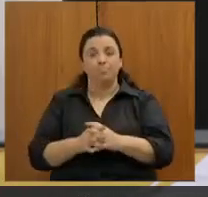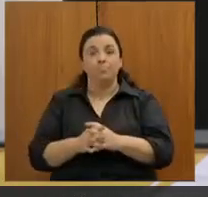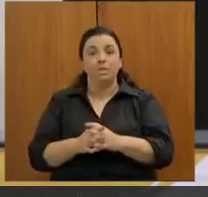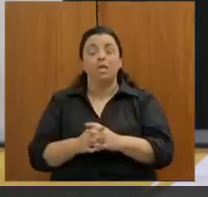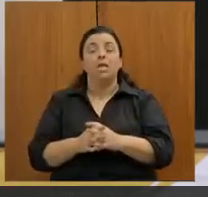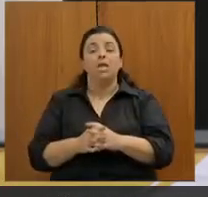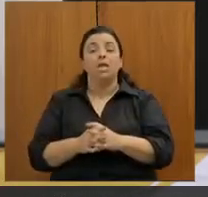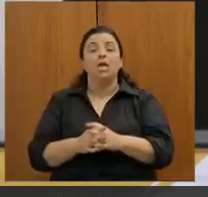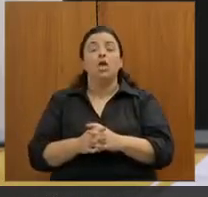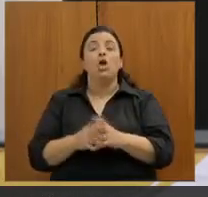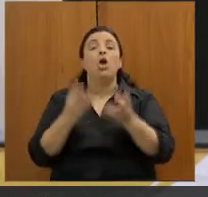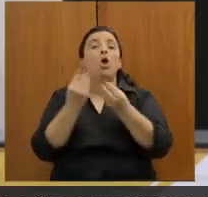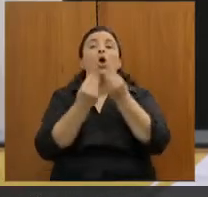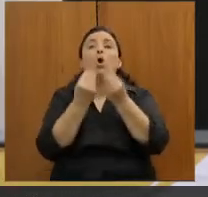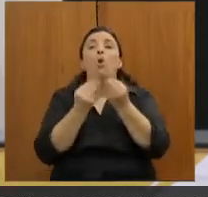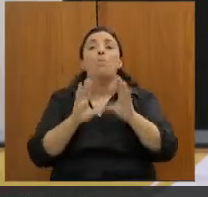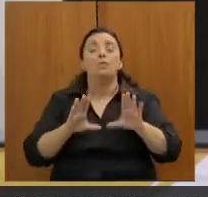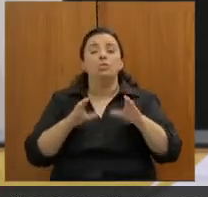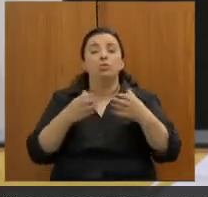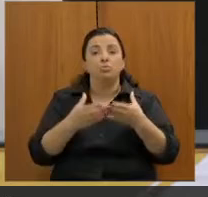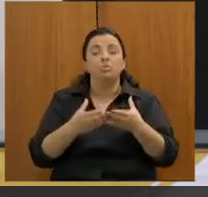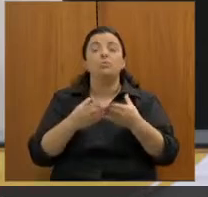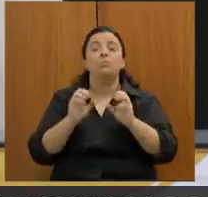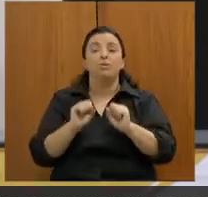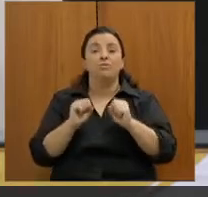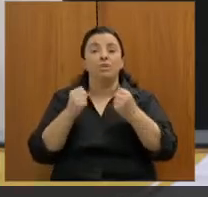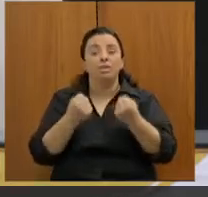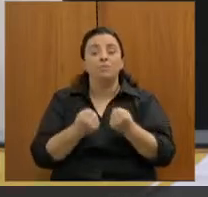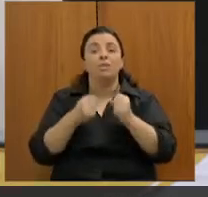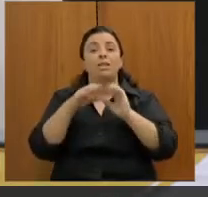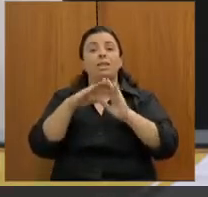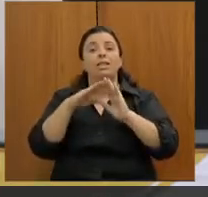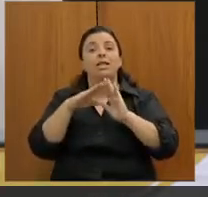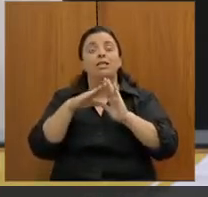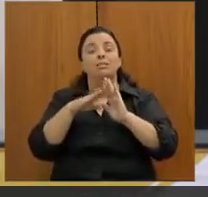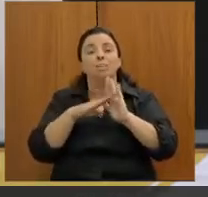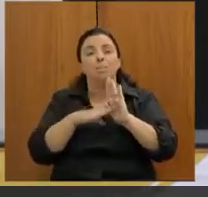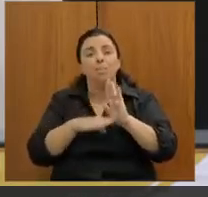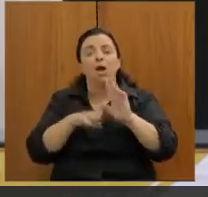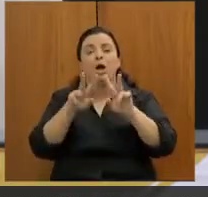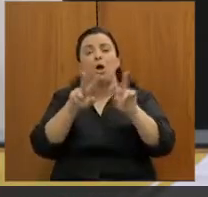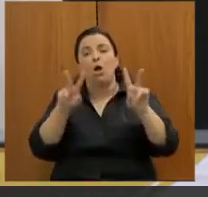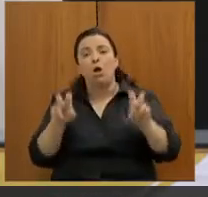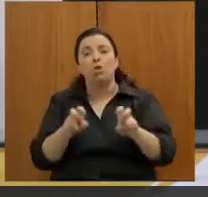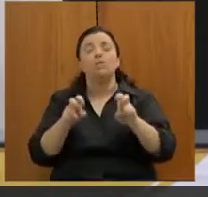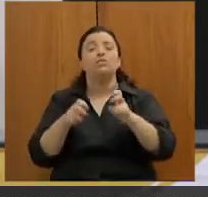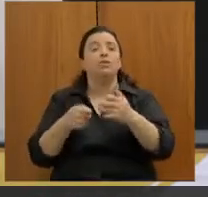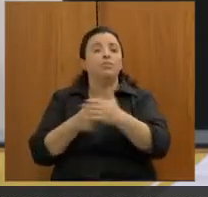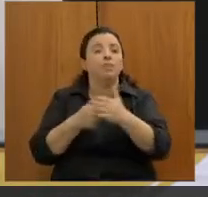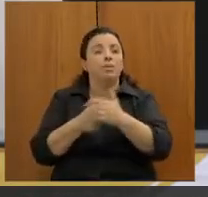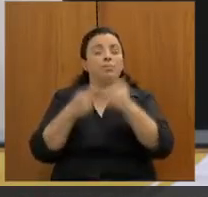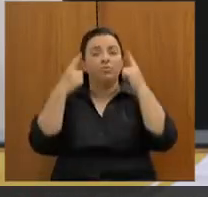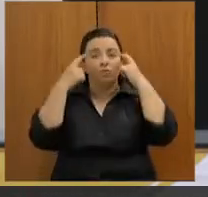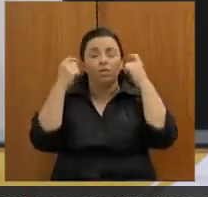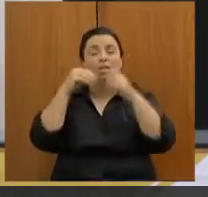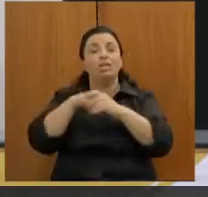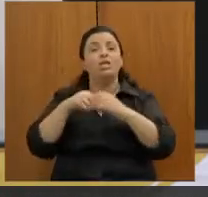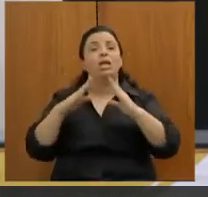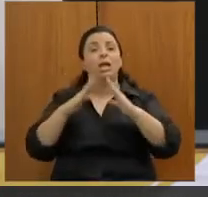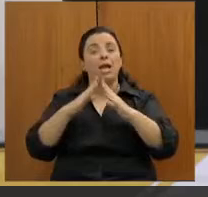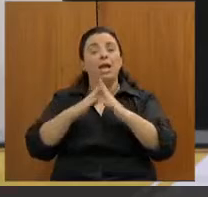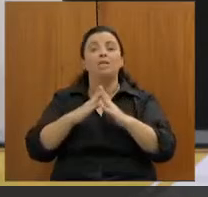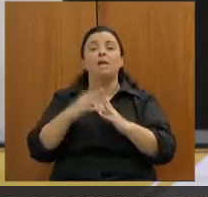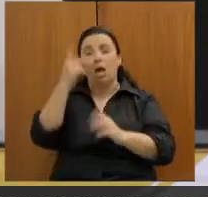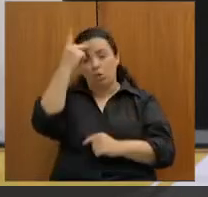como essas condições aqui para o fortalecimento das faltas enfrentamento à violência doméstica da Autonomia e da dignidade das mulheres